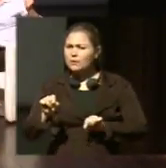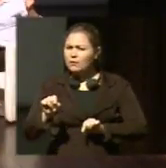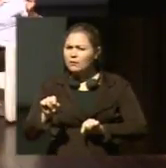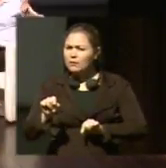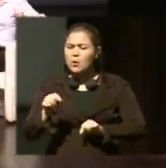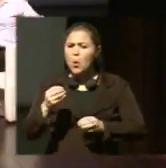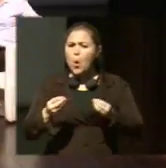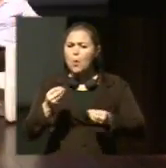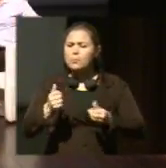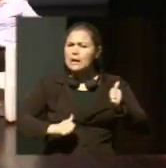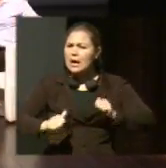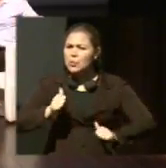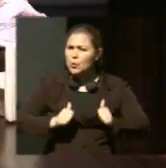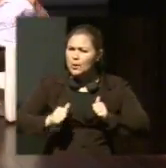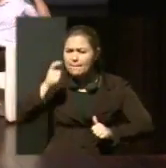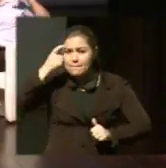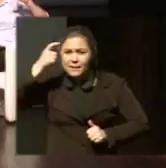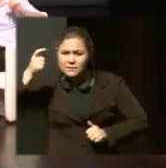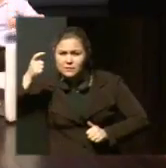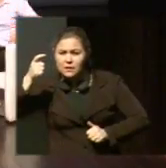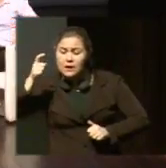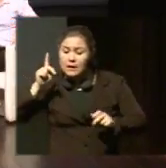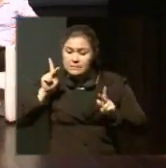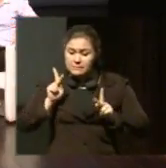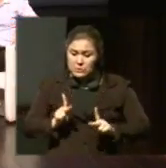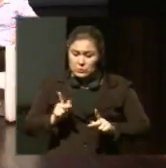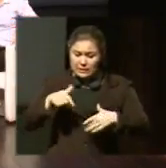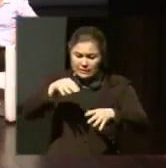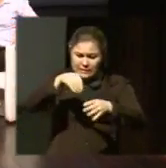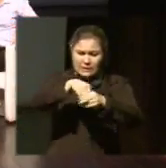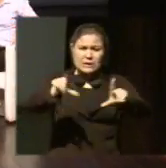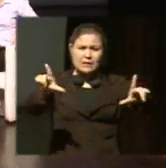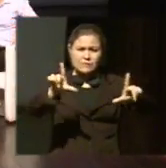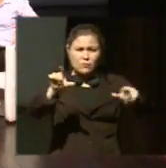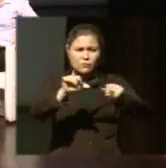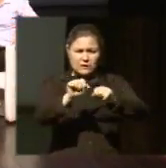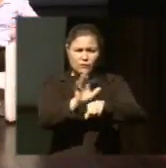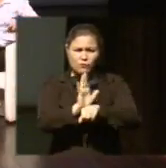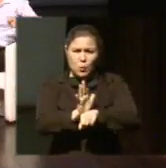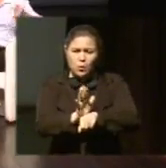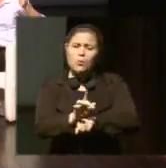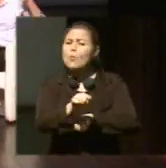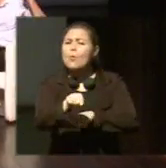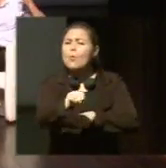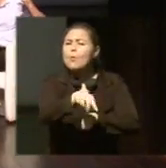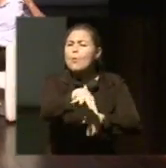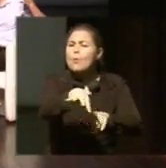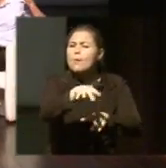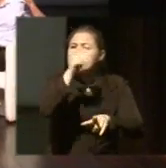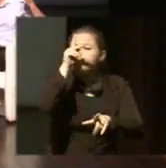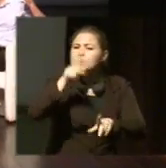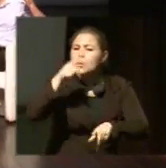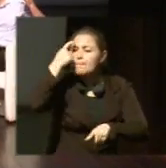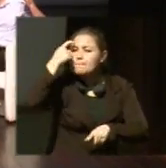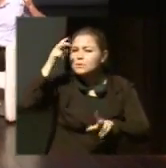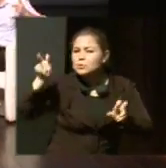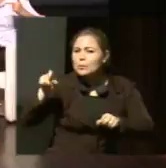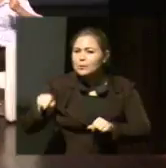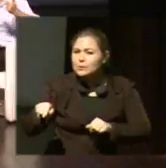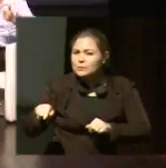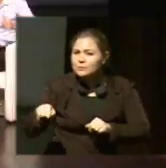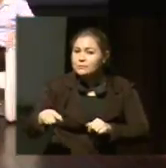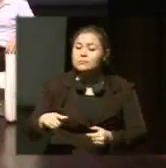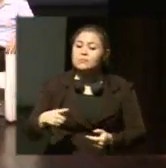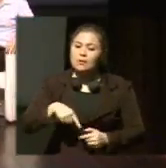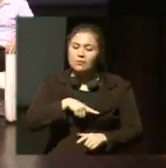será que os atores então pensam? Aquelas pessoas que estão lá dentro da televisão fazendo filmes, o que será que essas pessoas pensam sobre esse tema? E